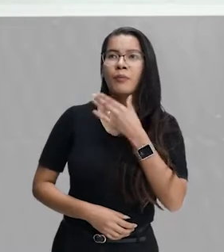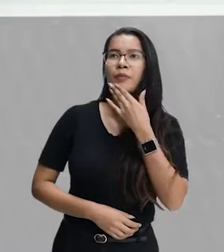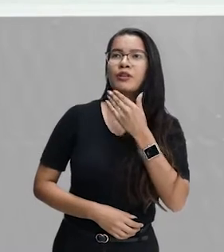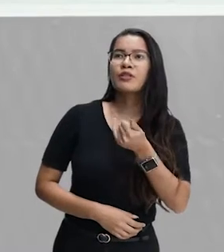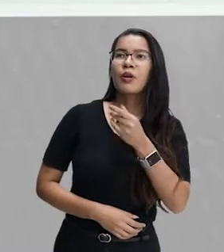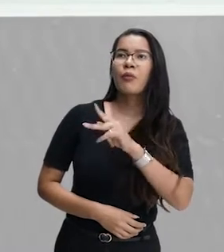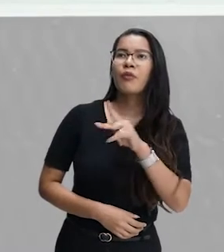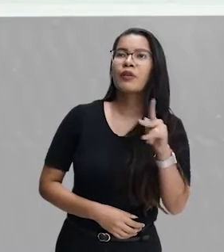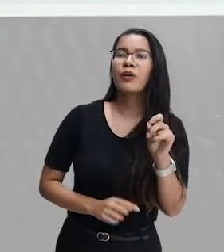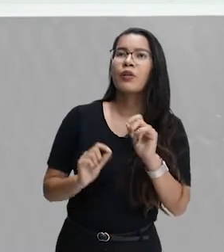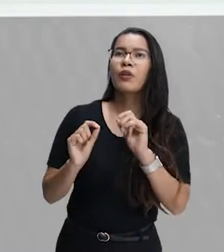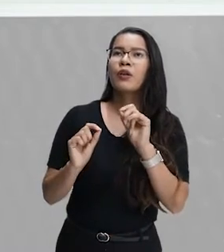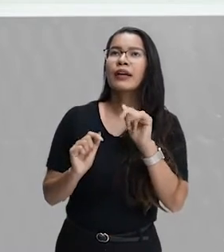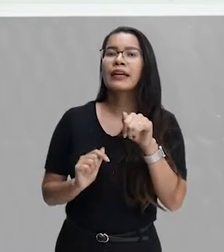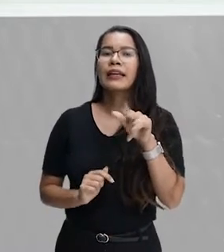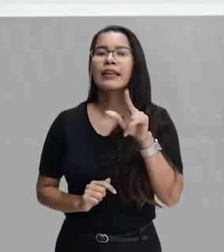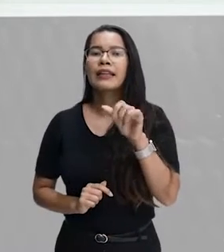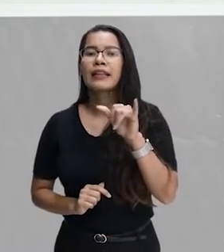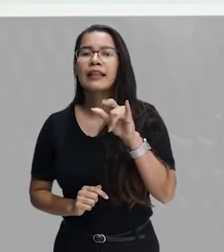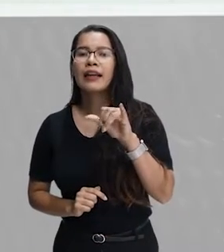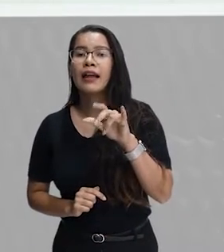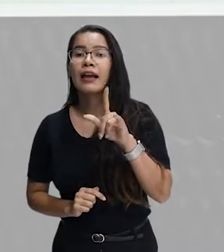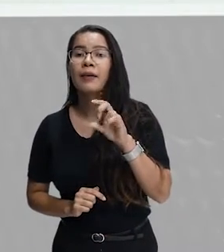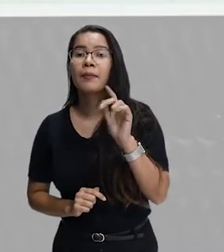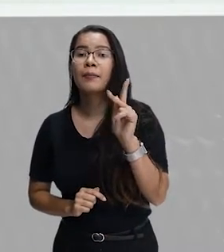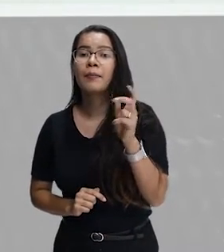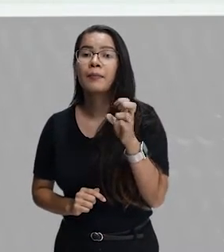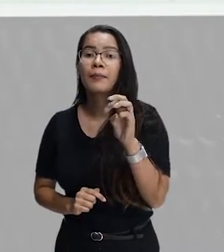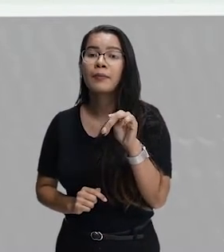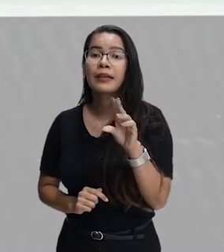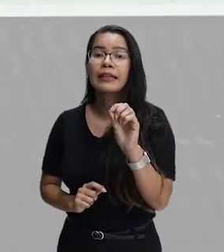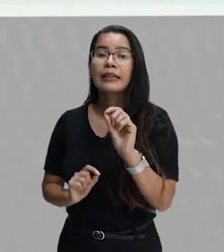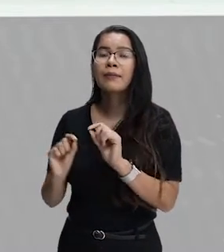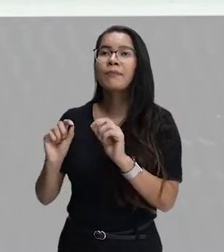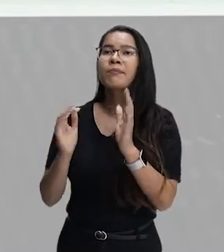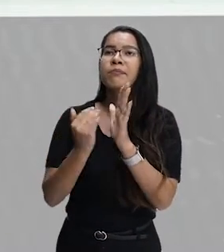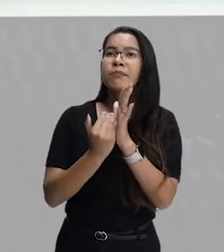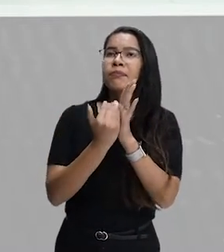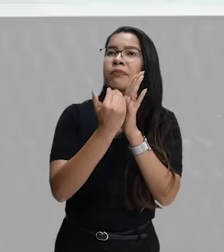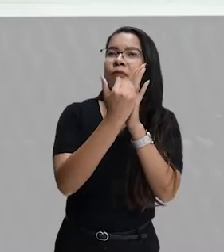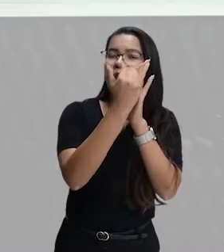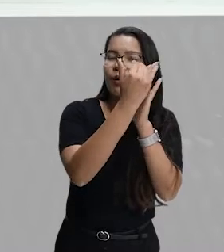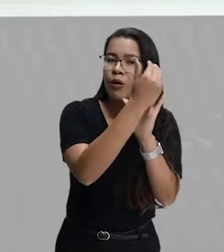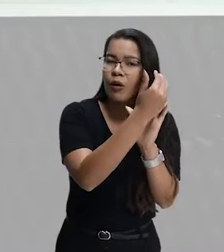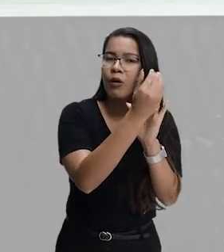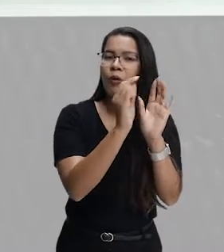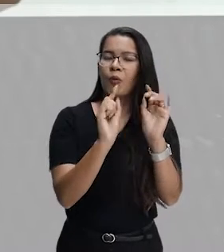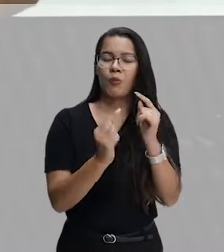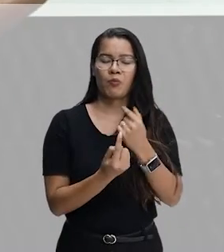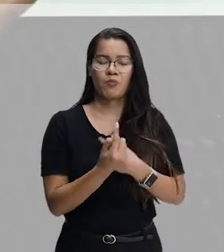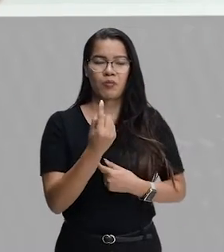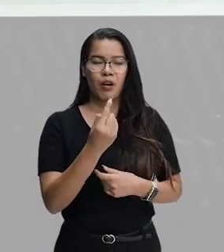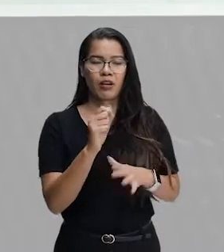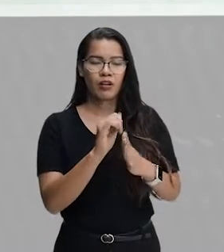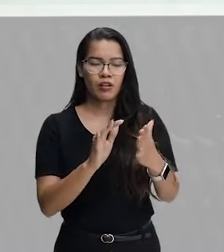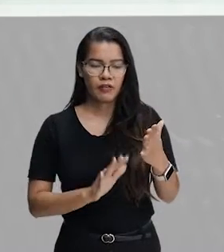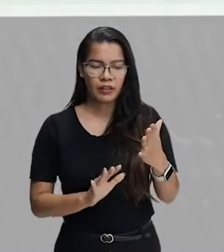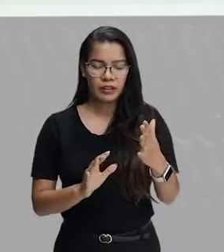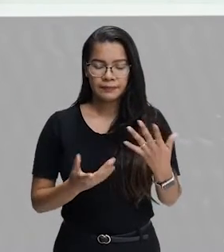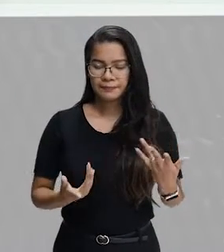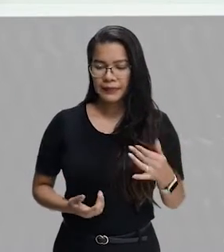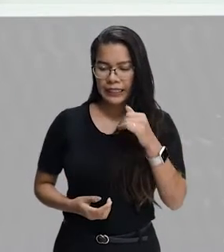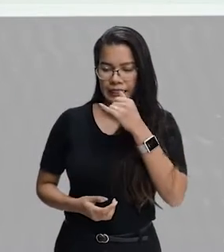planeje uma atividade para um grupo de alunos. Tá? Eu tenho um grupo de alunos e digo, ó, Guilherme, a média de idade é uma média de 20